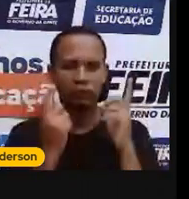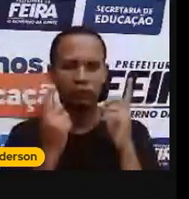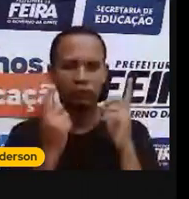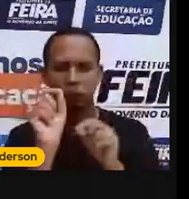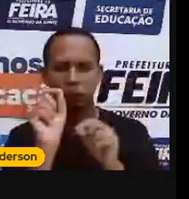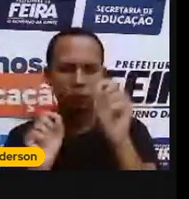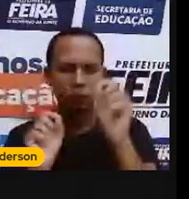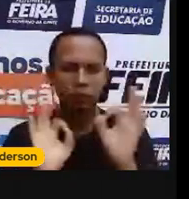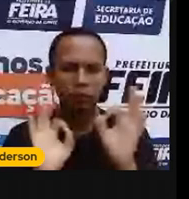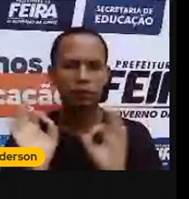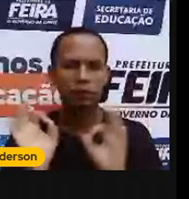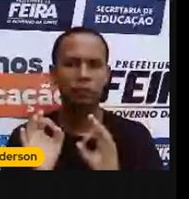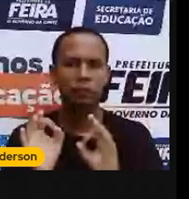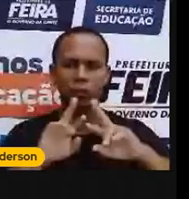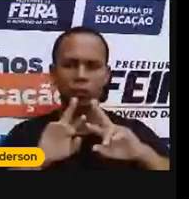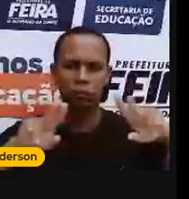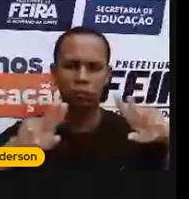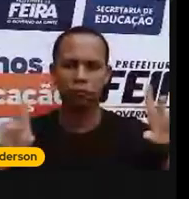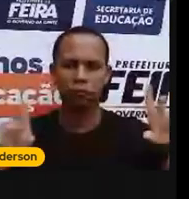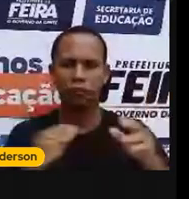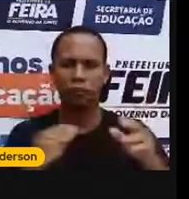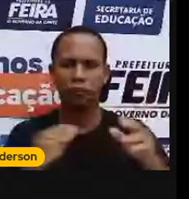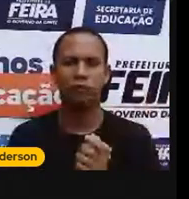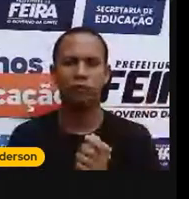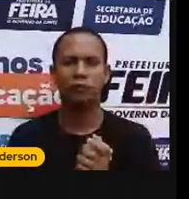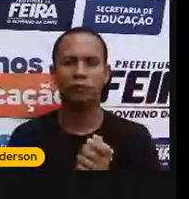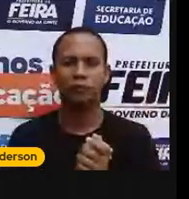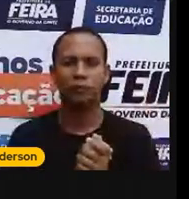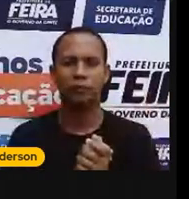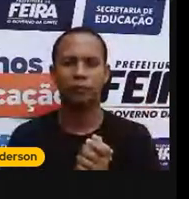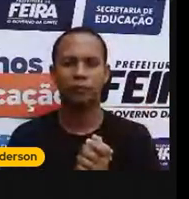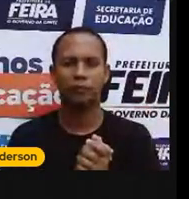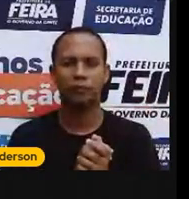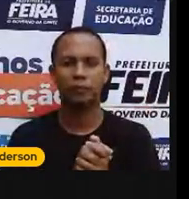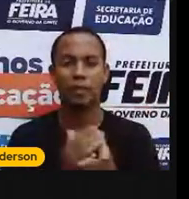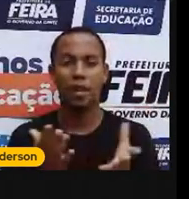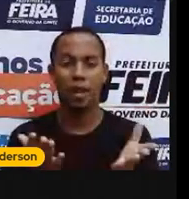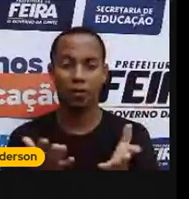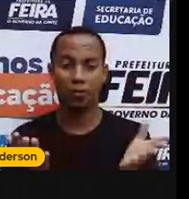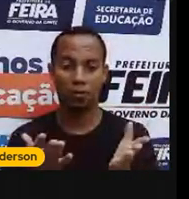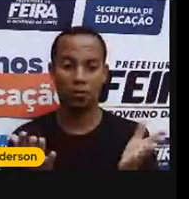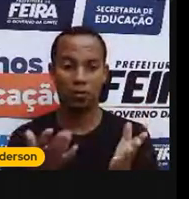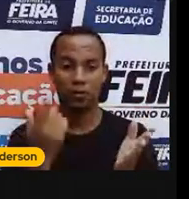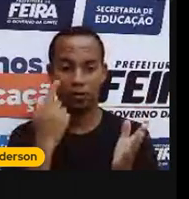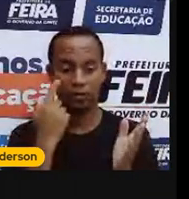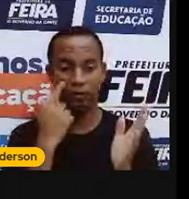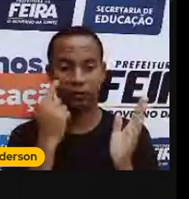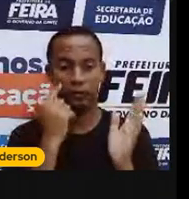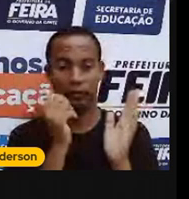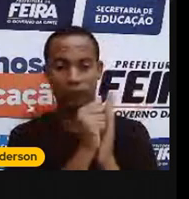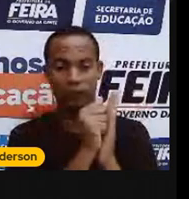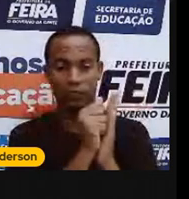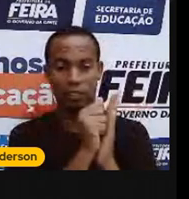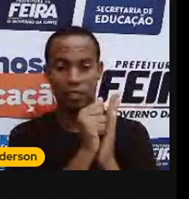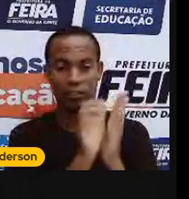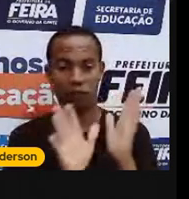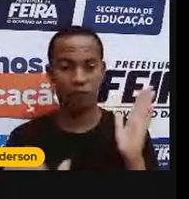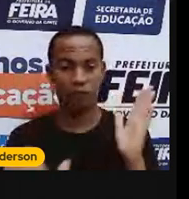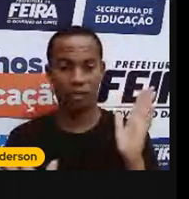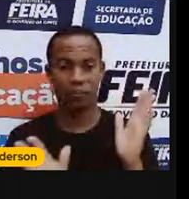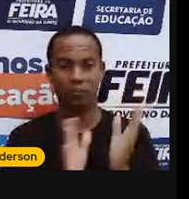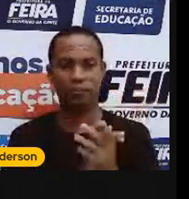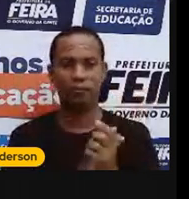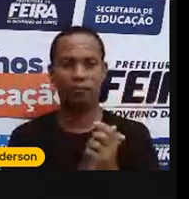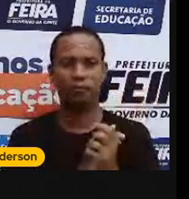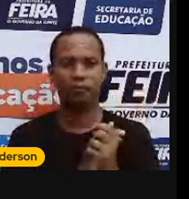com pinturas bem diferentes. Bom, vamos à nossa atividade. A atividade, e que a